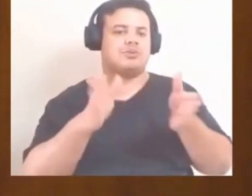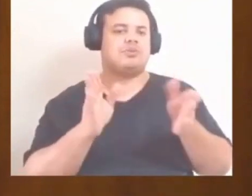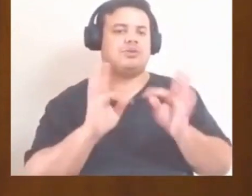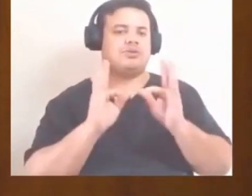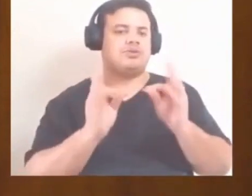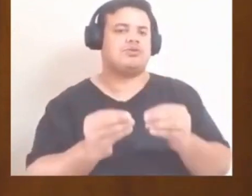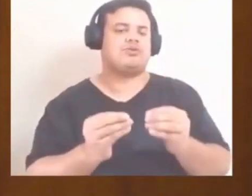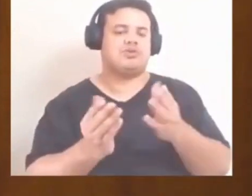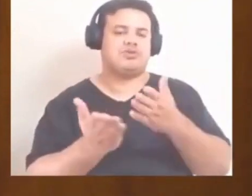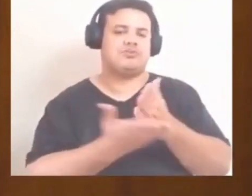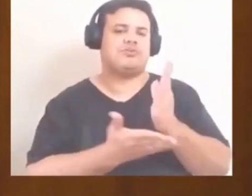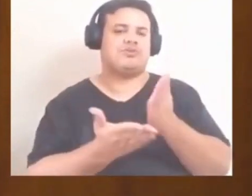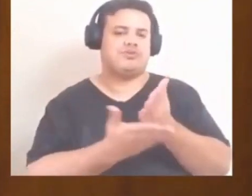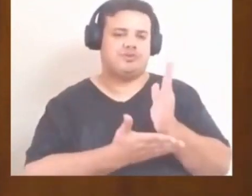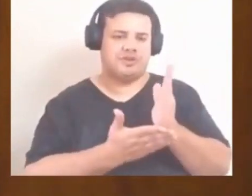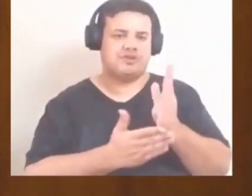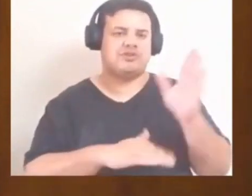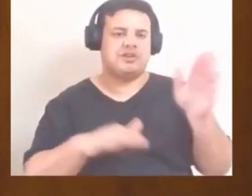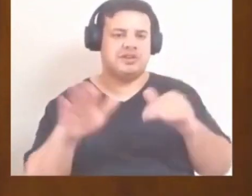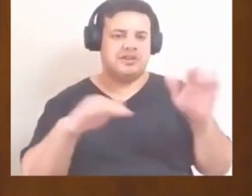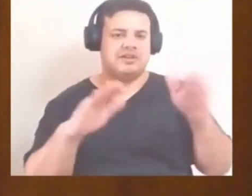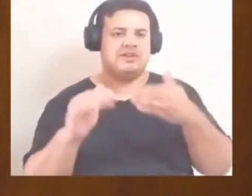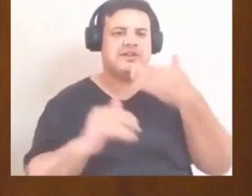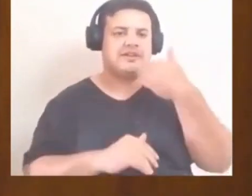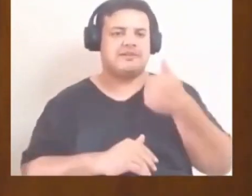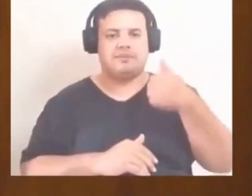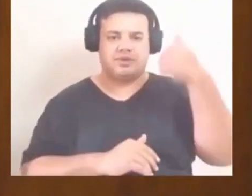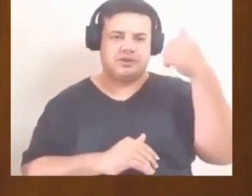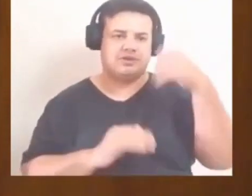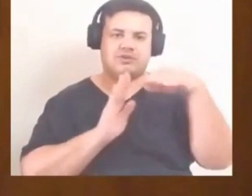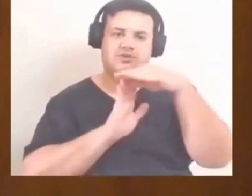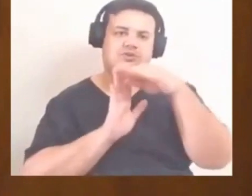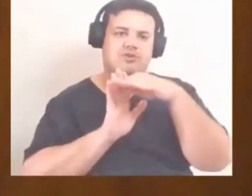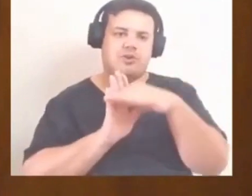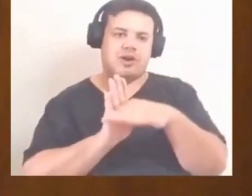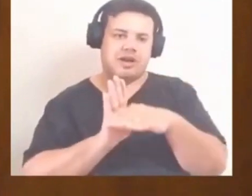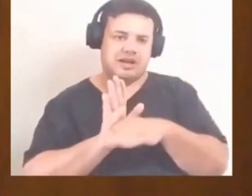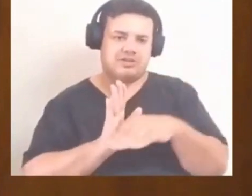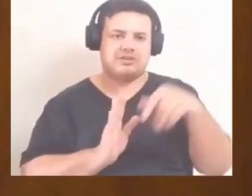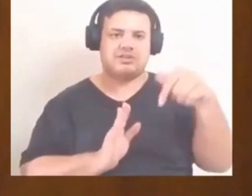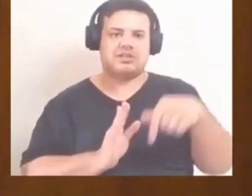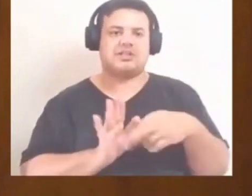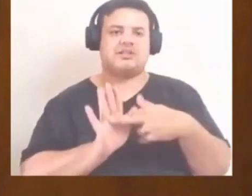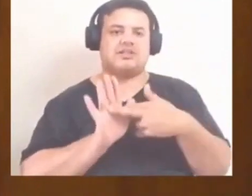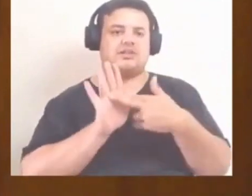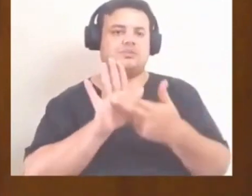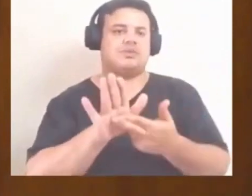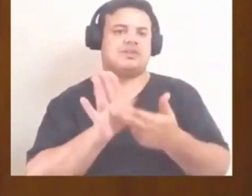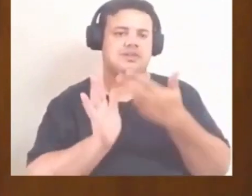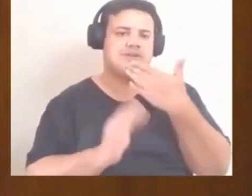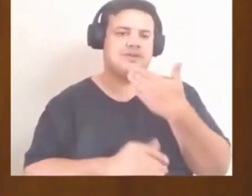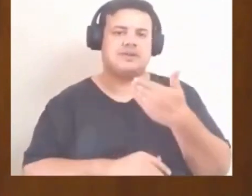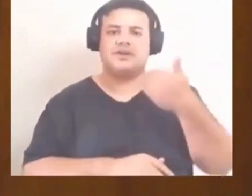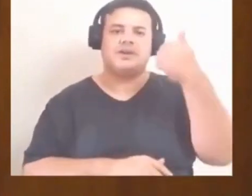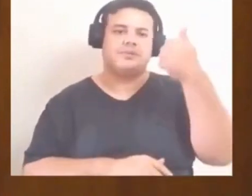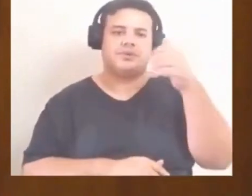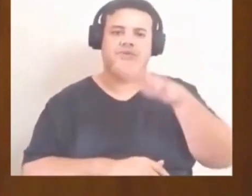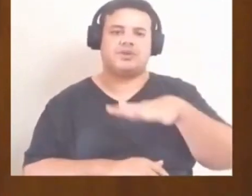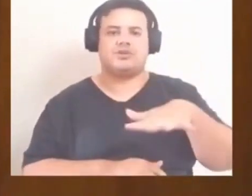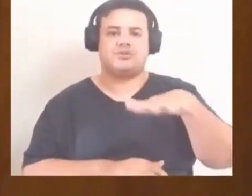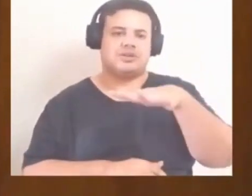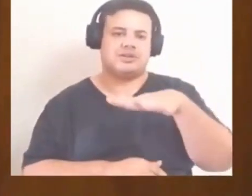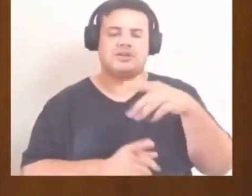são aprovados e chamados os melhores colocados aqui estão representados os melhores nas suas Áreas